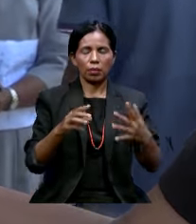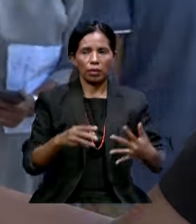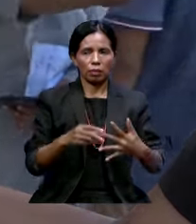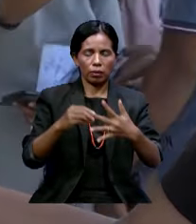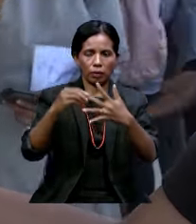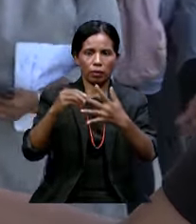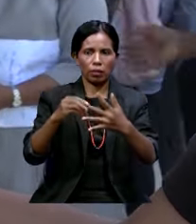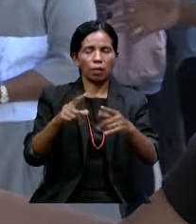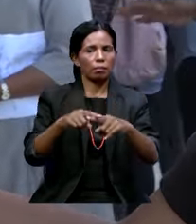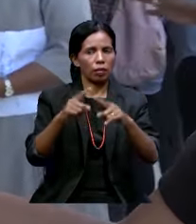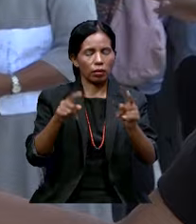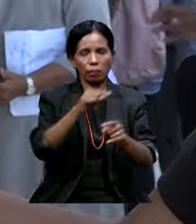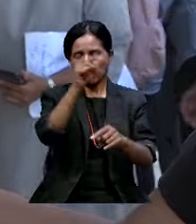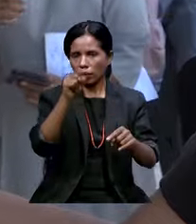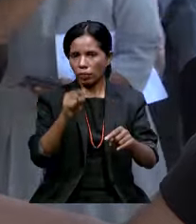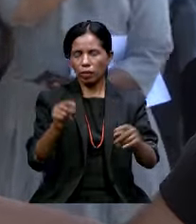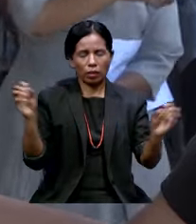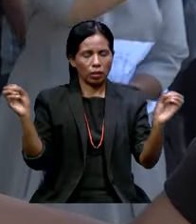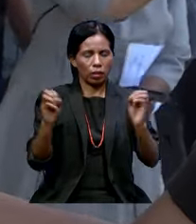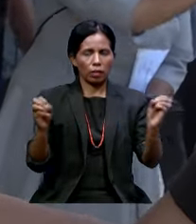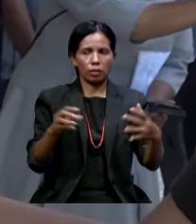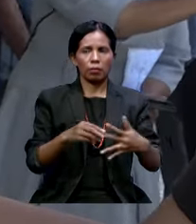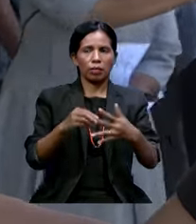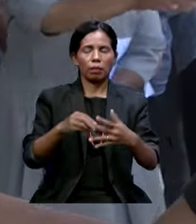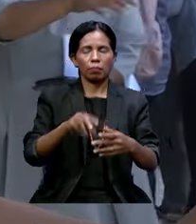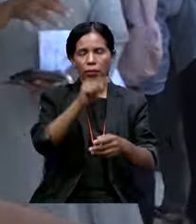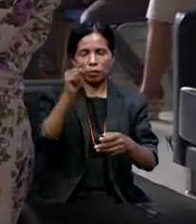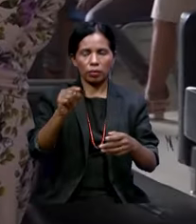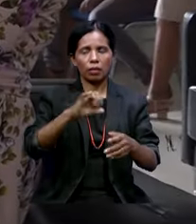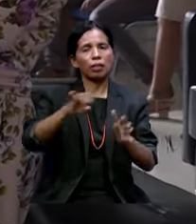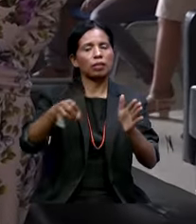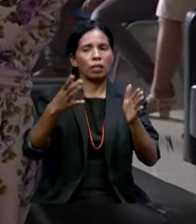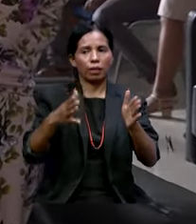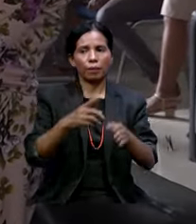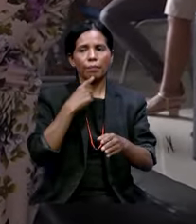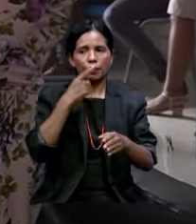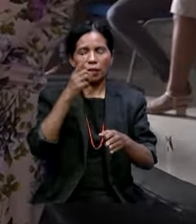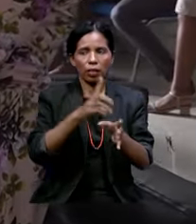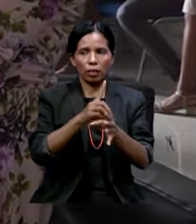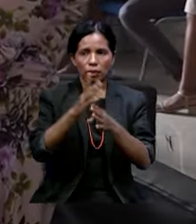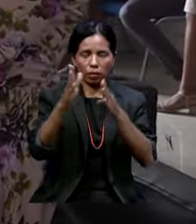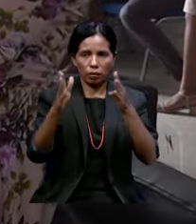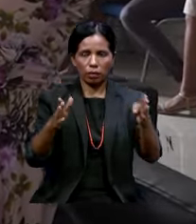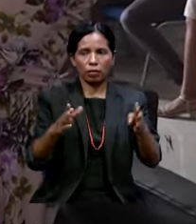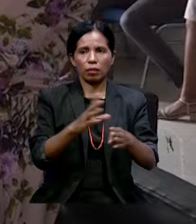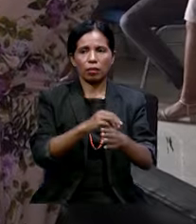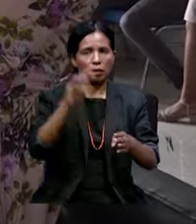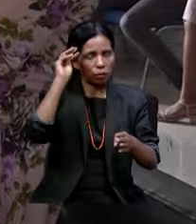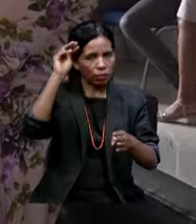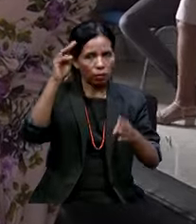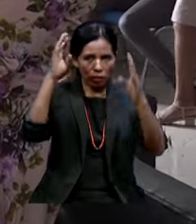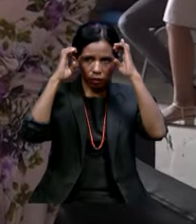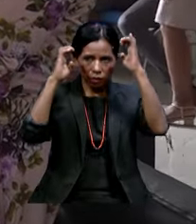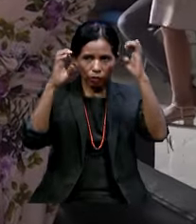unian mabe perguntas ne la area spesifik mabe perguntas general. Hatamba preocupação ne diretora Recursos Humanos Ministério da